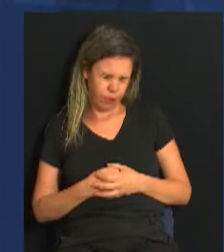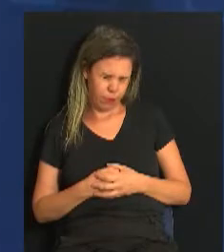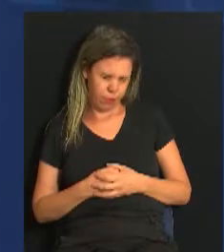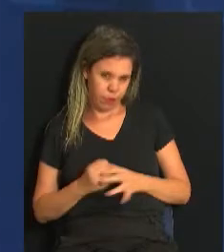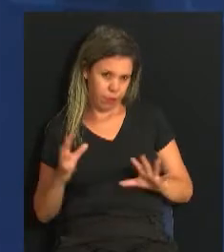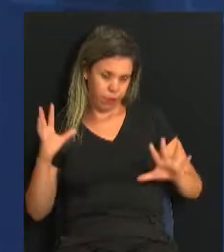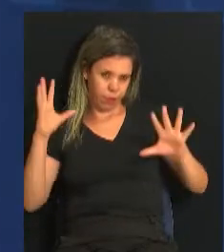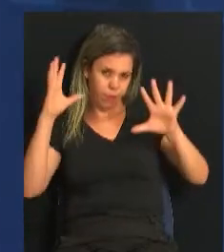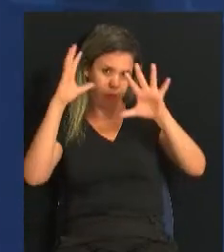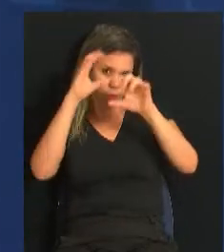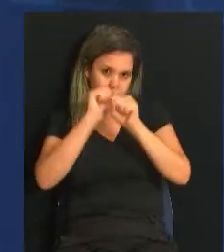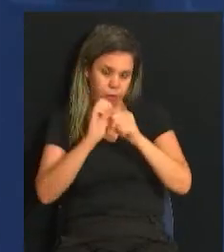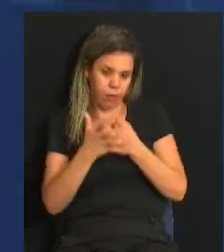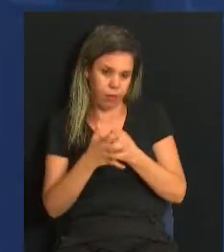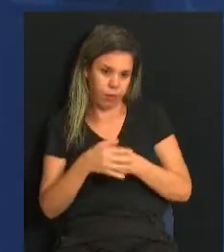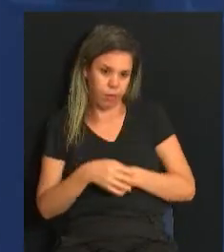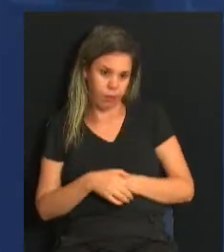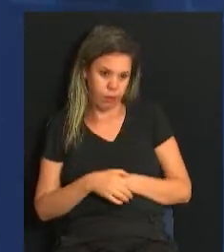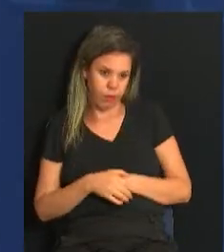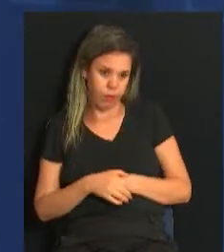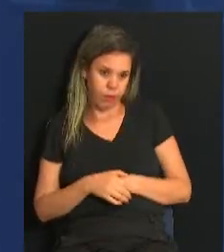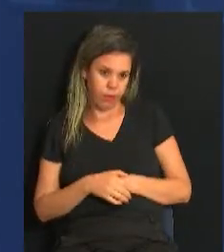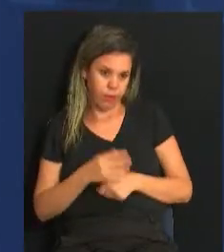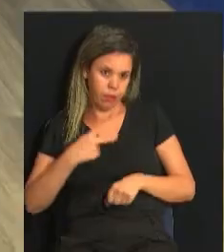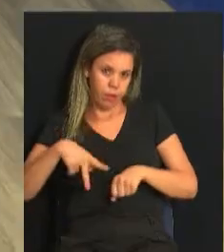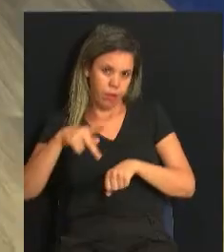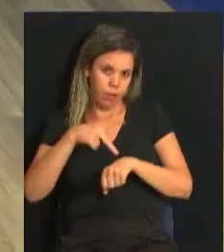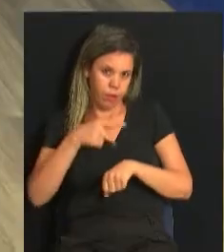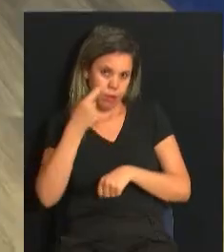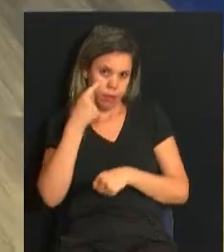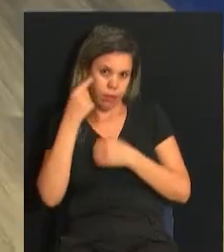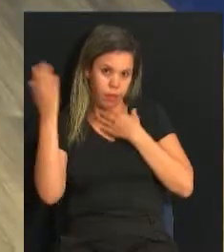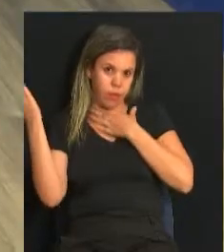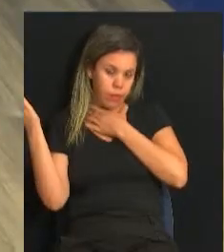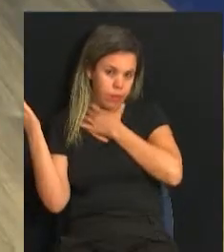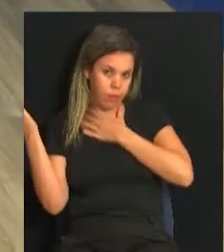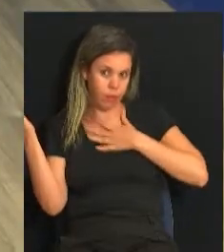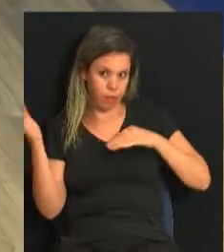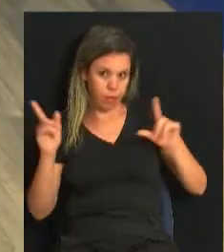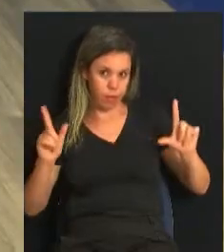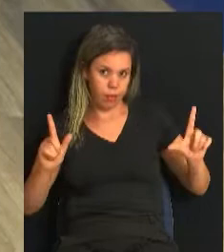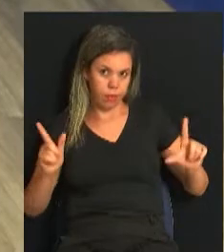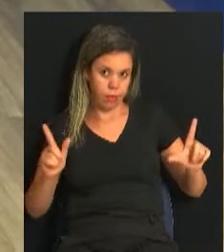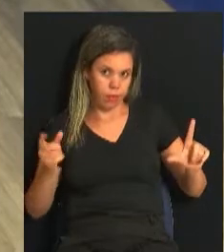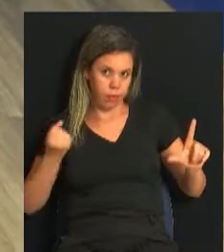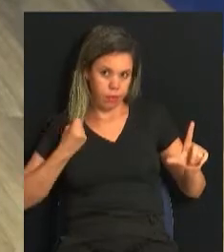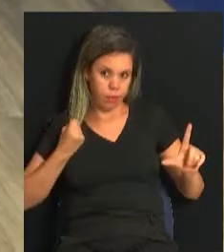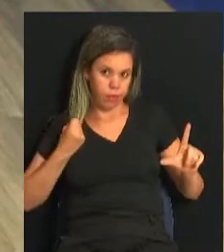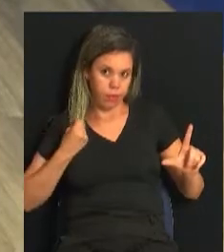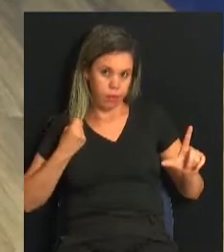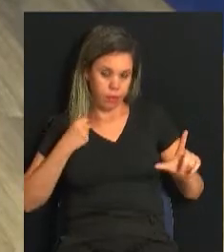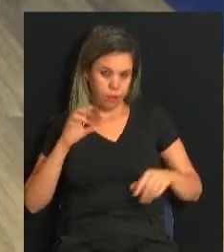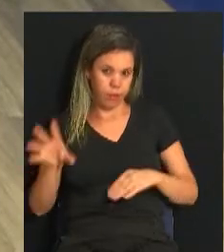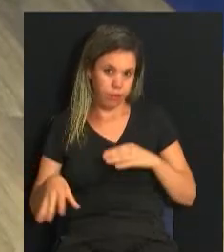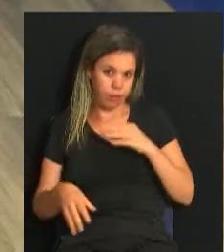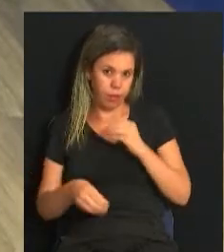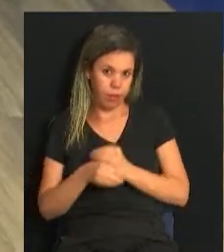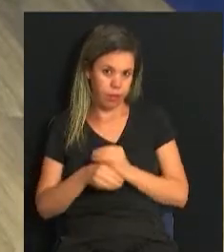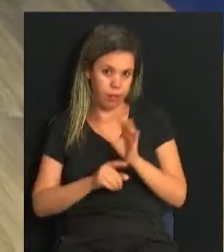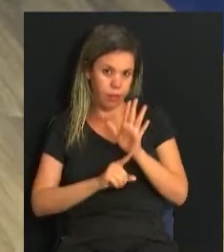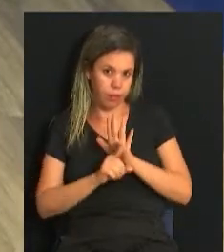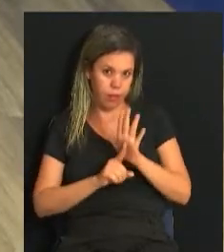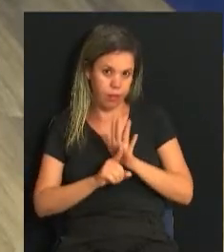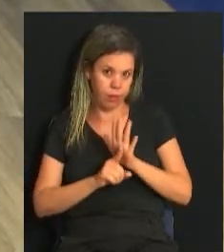Panorama sobre a cor 2019 no nosso país Então olha só já está aqui na minha tela os números atualizados de acordo